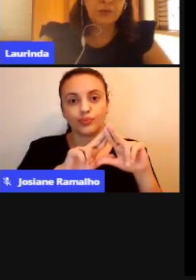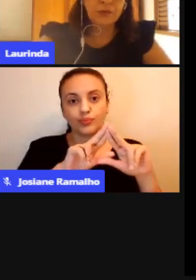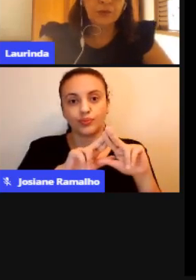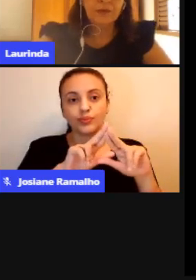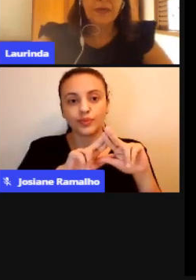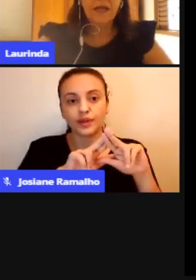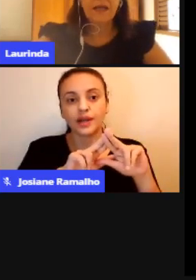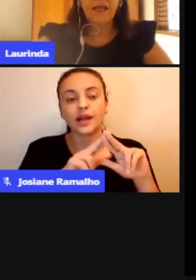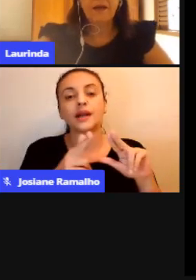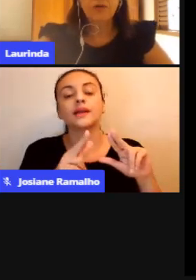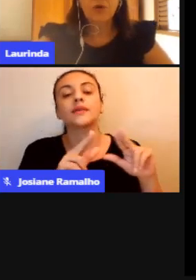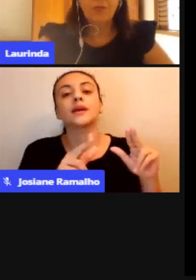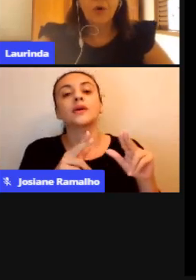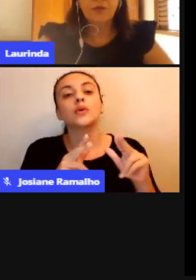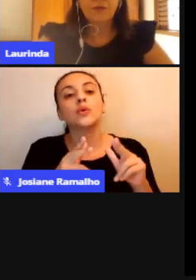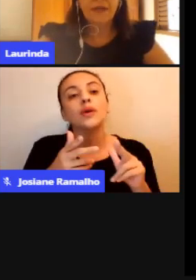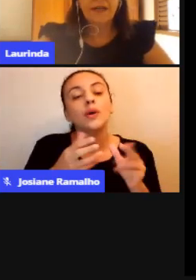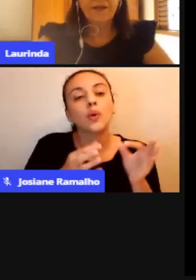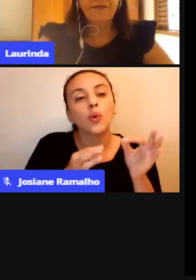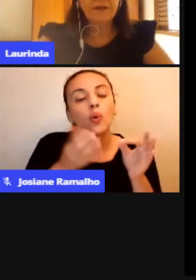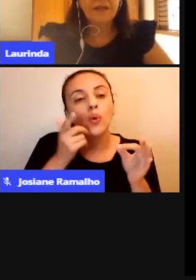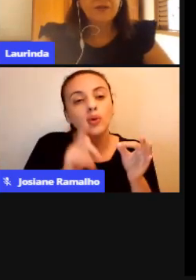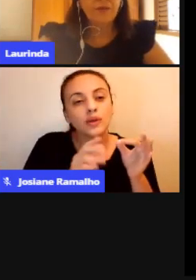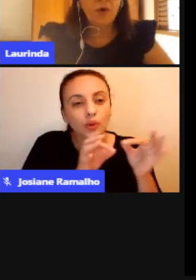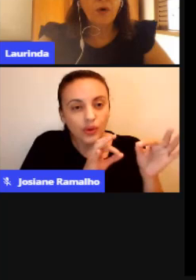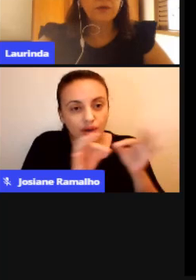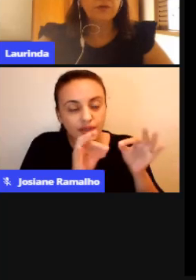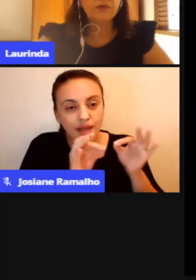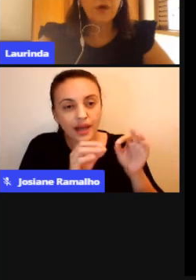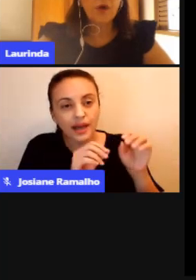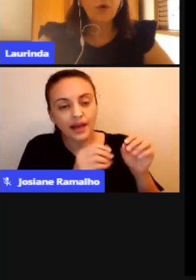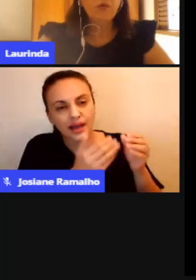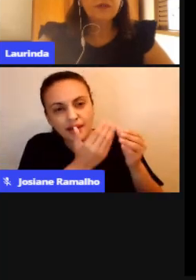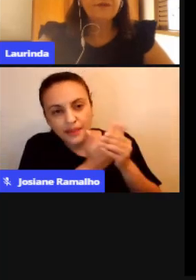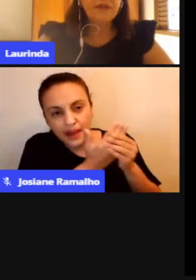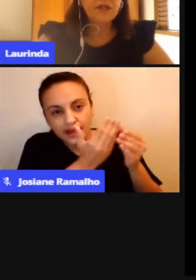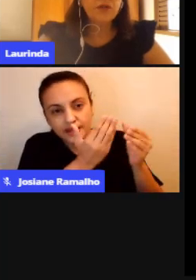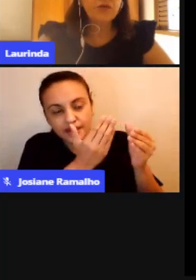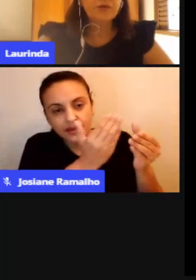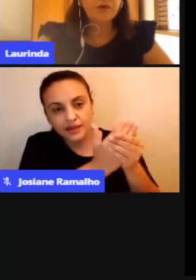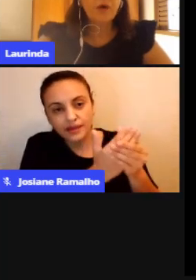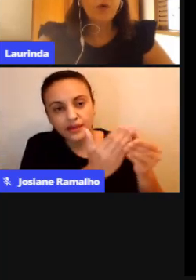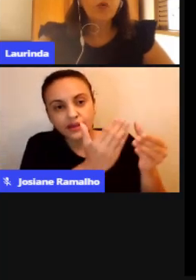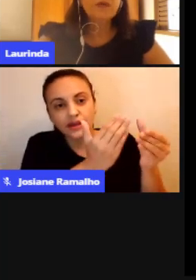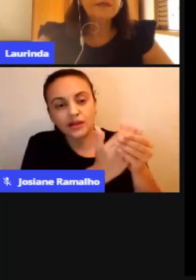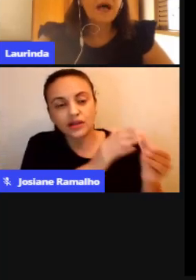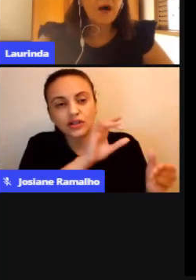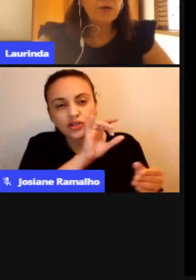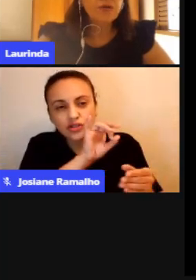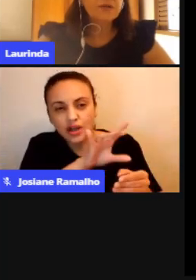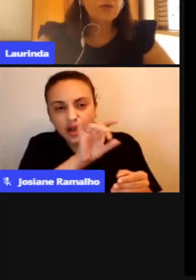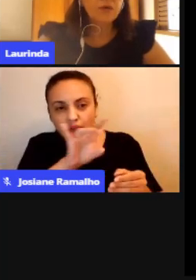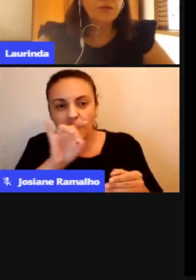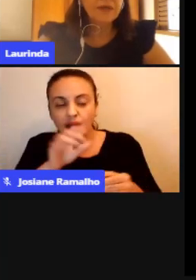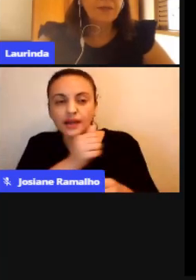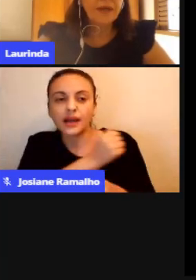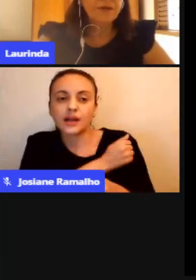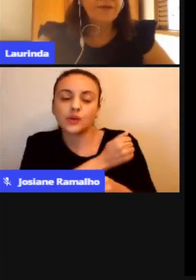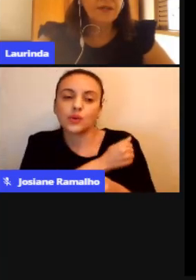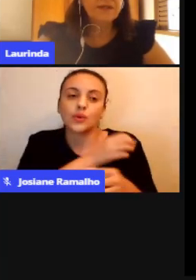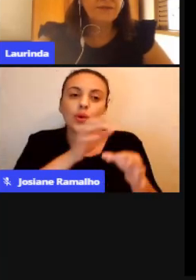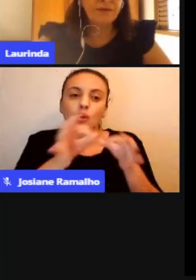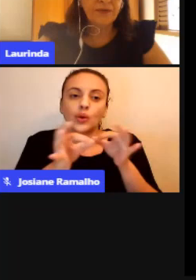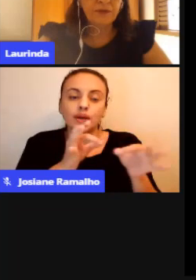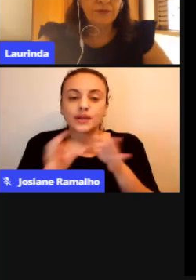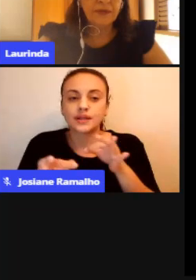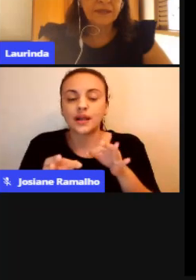cada aluno, né? Onde eu posso estar arquivando as fotos, os vídeos, os áudios, todo o trabalho